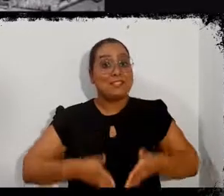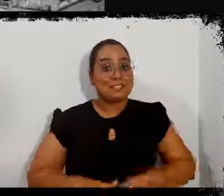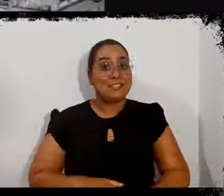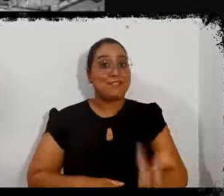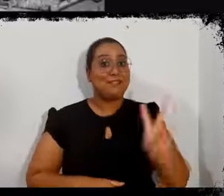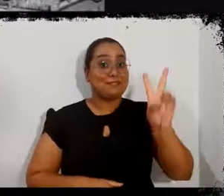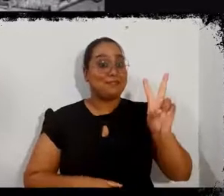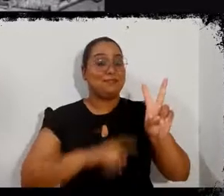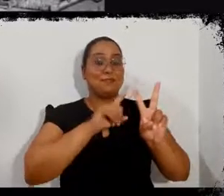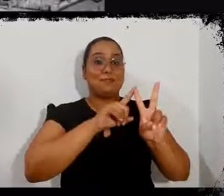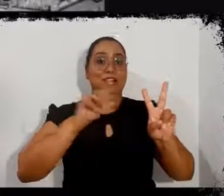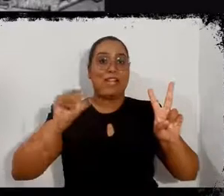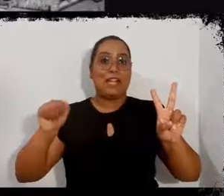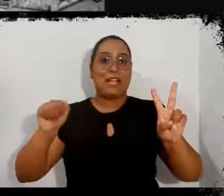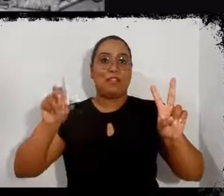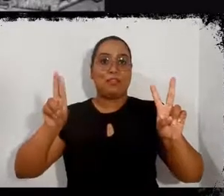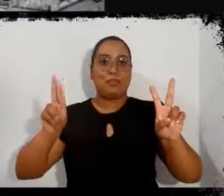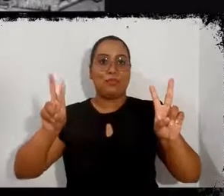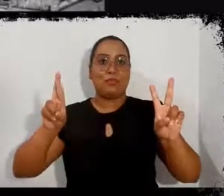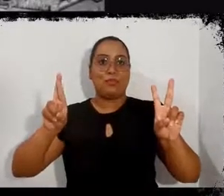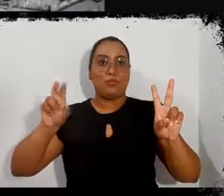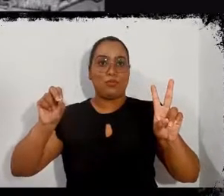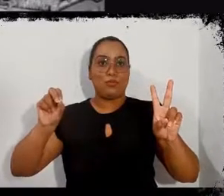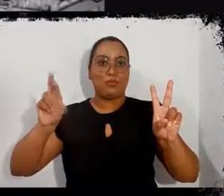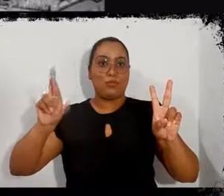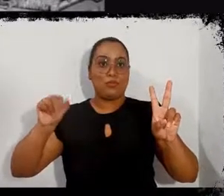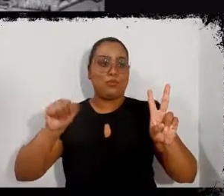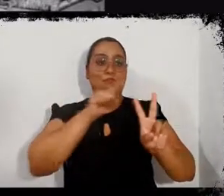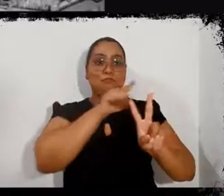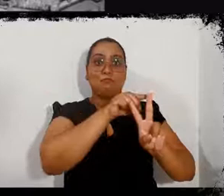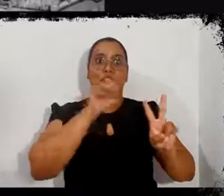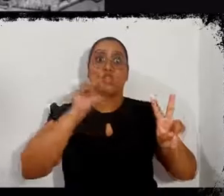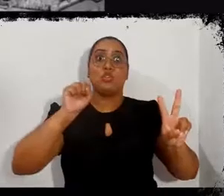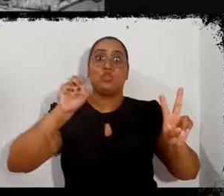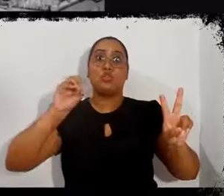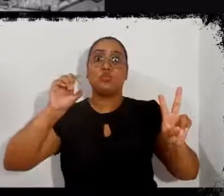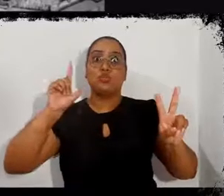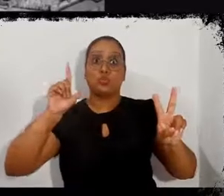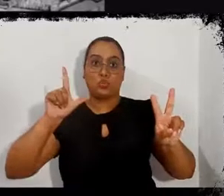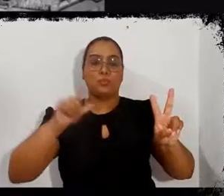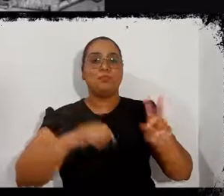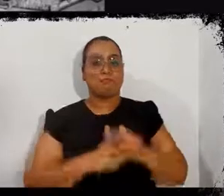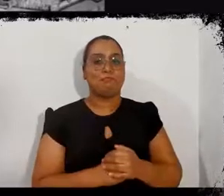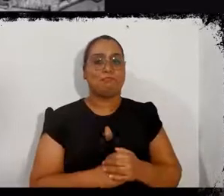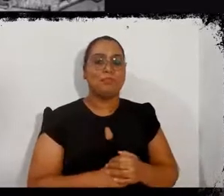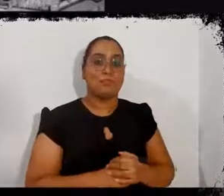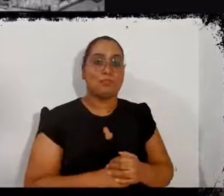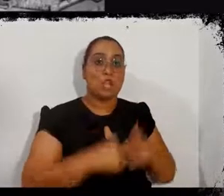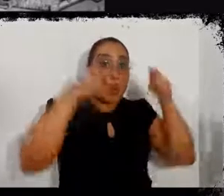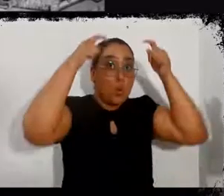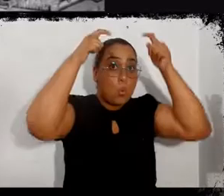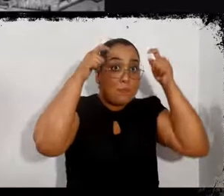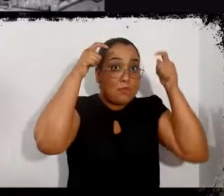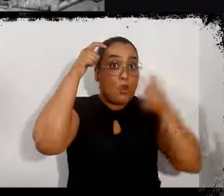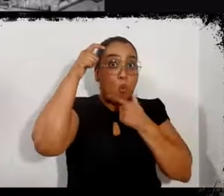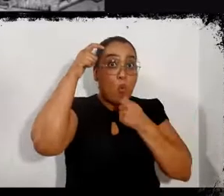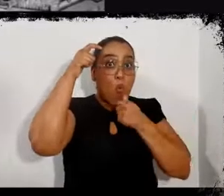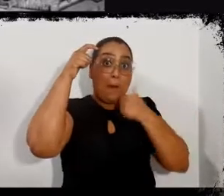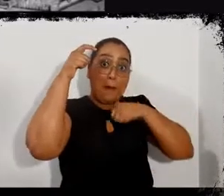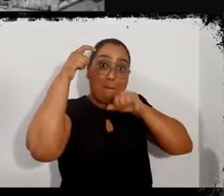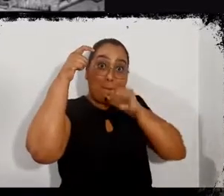delas, a Bela Adormecida se casa com o príncipe, tem 2 crianças